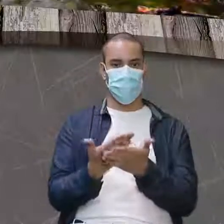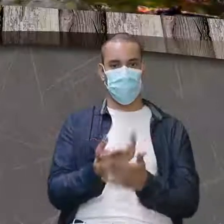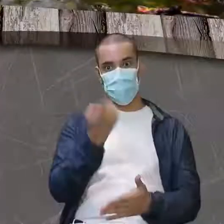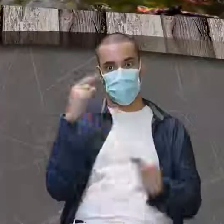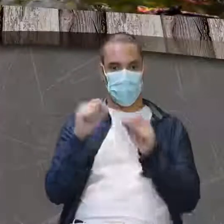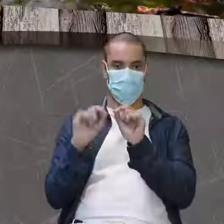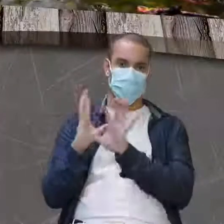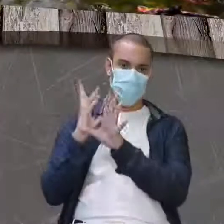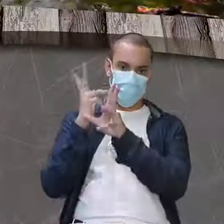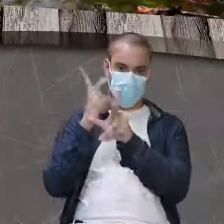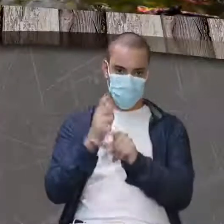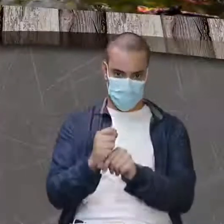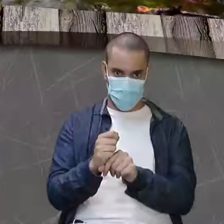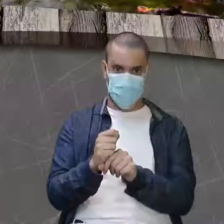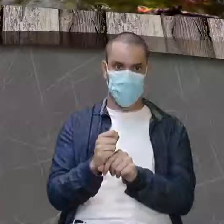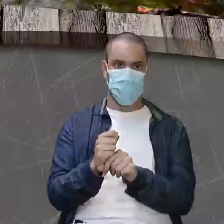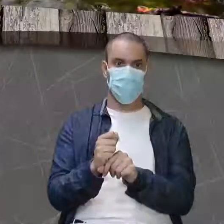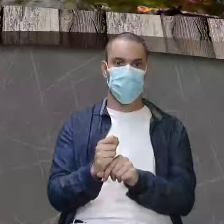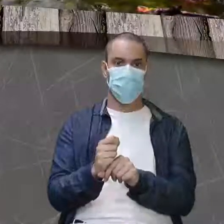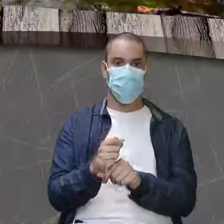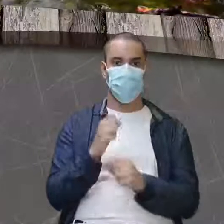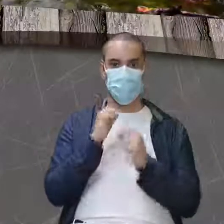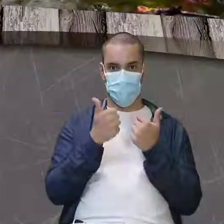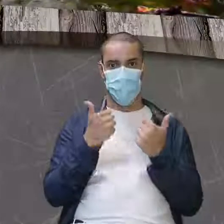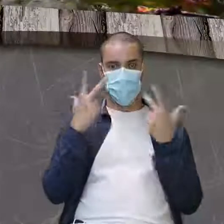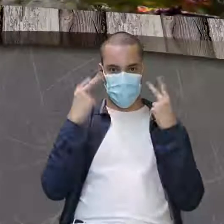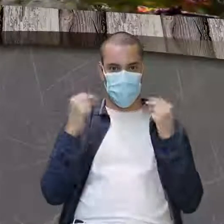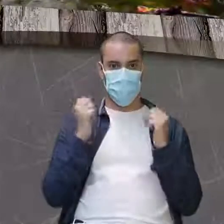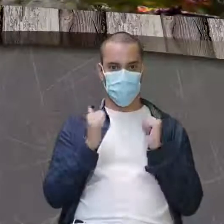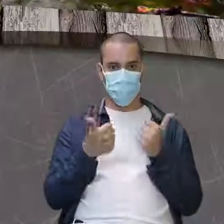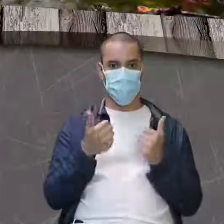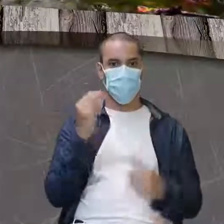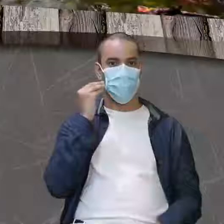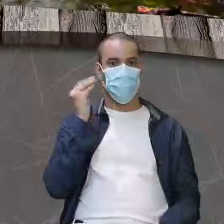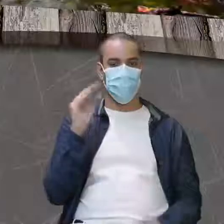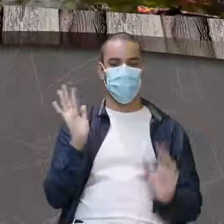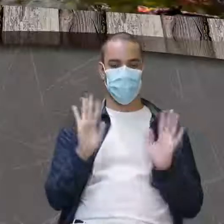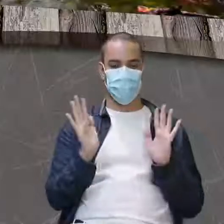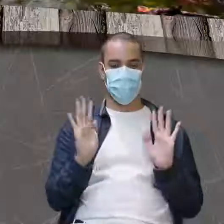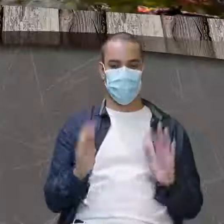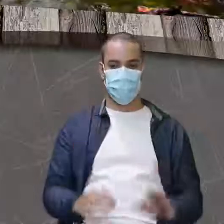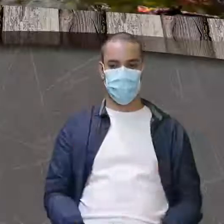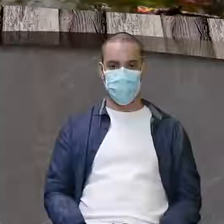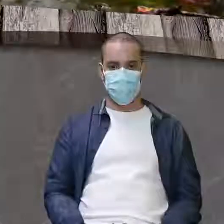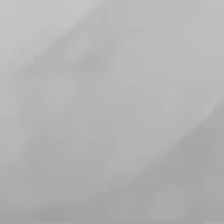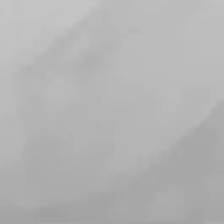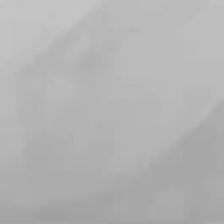gente vai fazer aquela revisãozinha e fica tudo tranquilo, tá bom? Beijo, tchau, tchau.